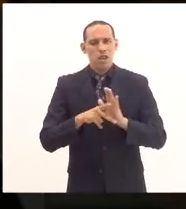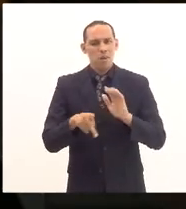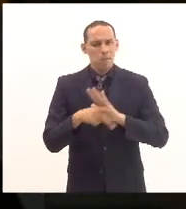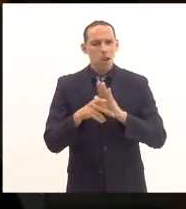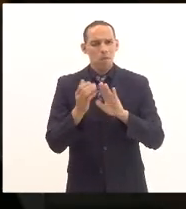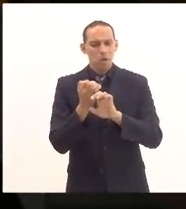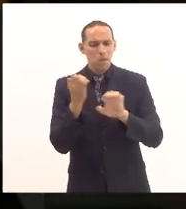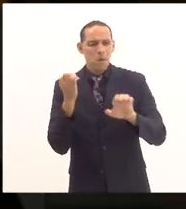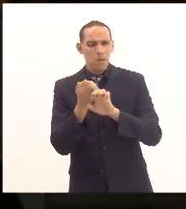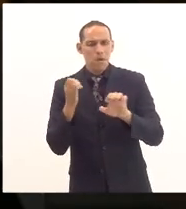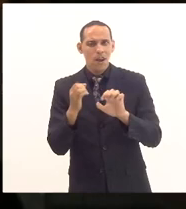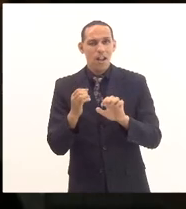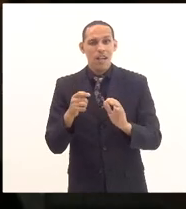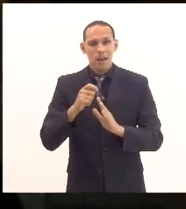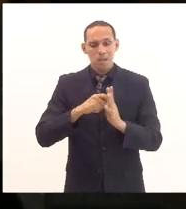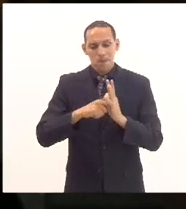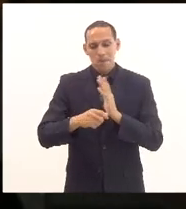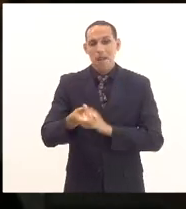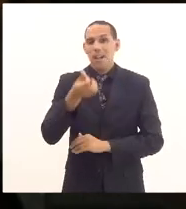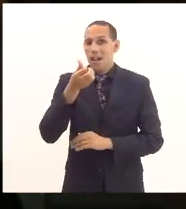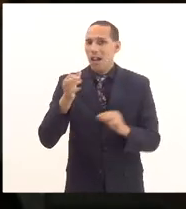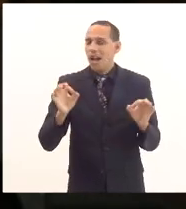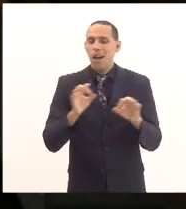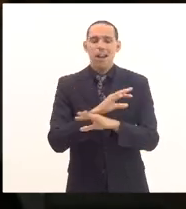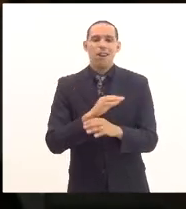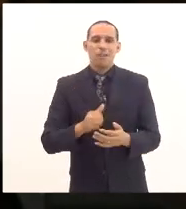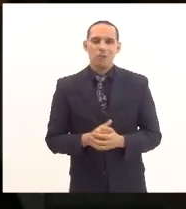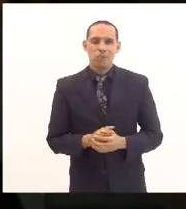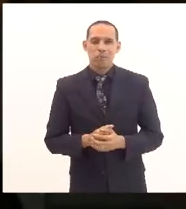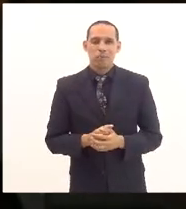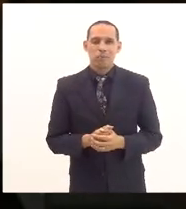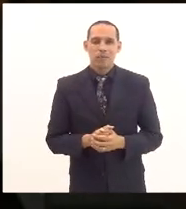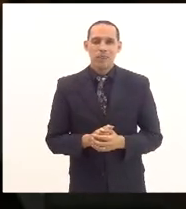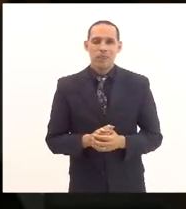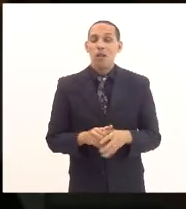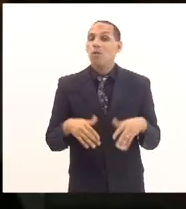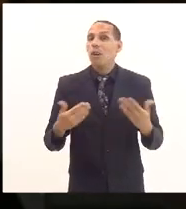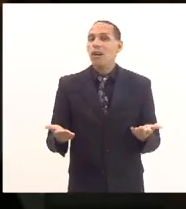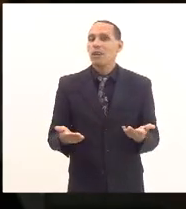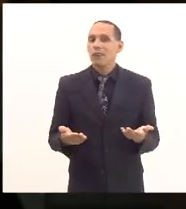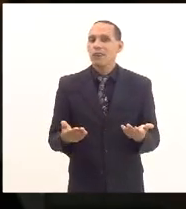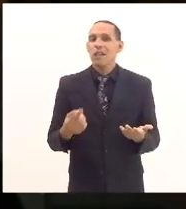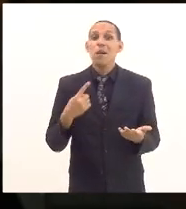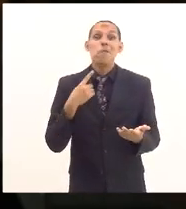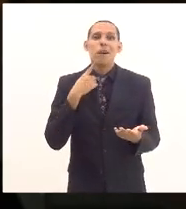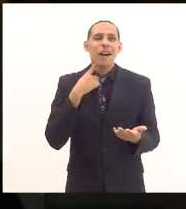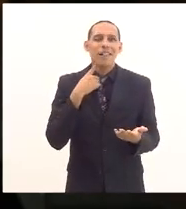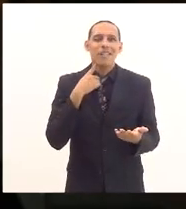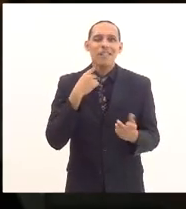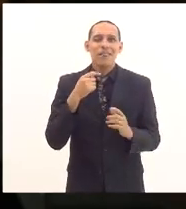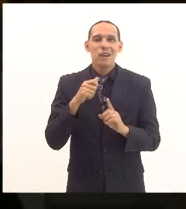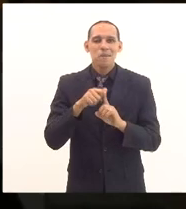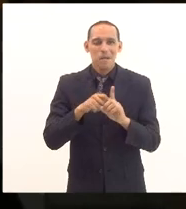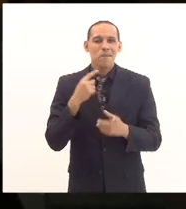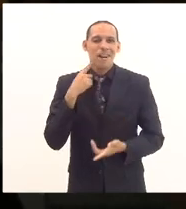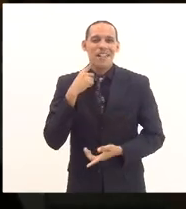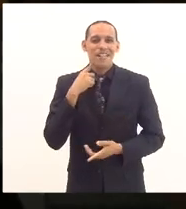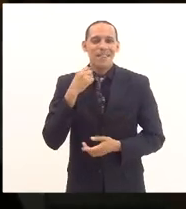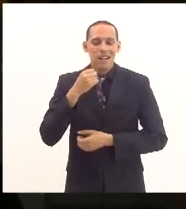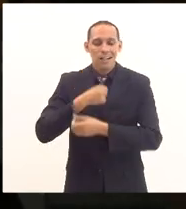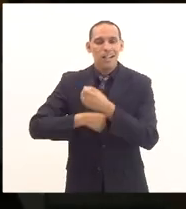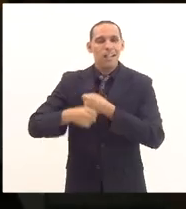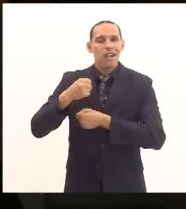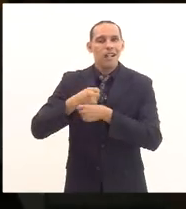ficar concluso em 6 meses. Isto era o mês de maio do ano passado. 6 meses já